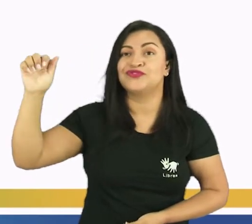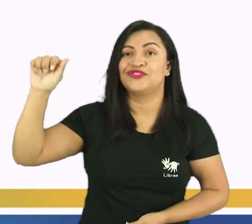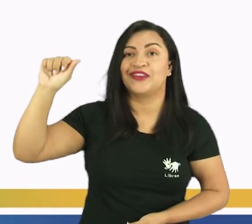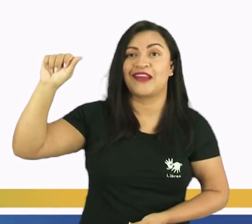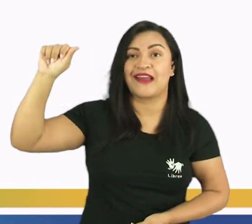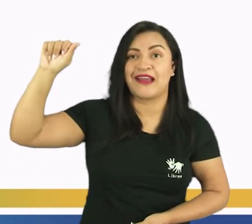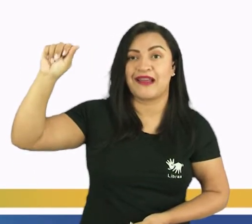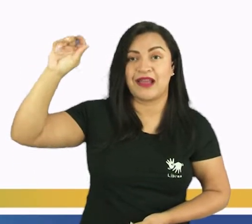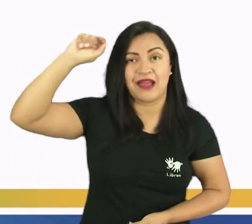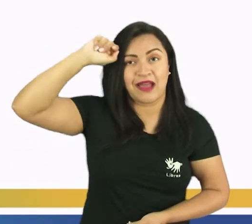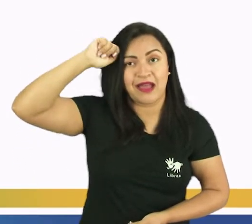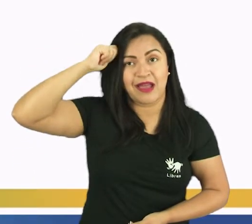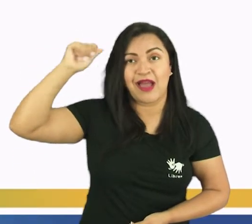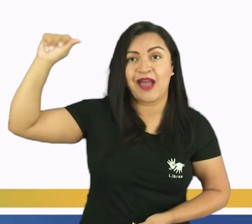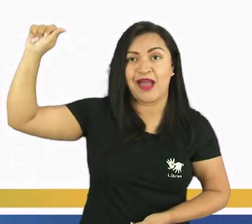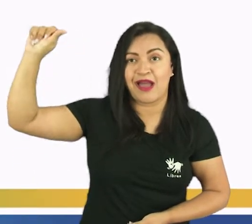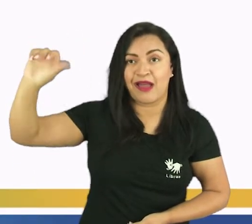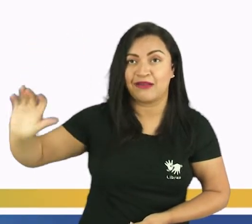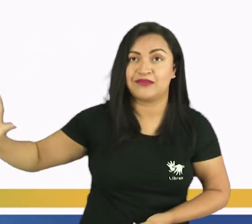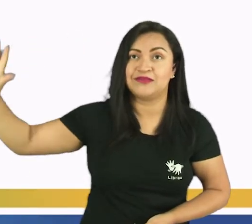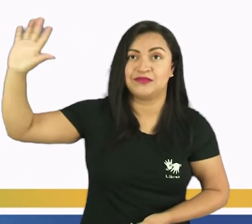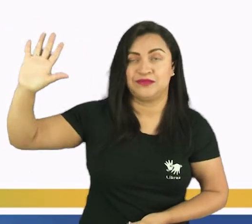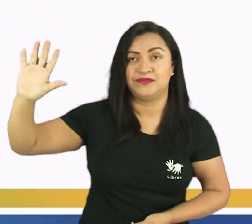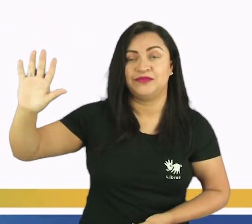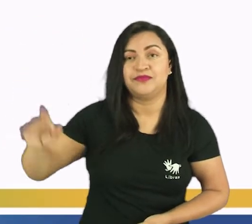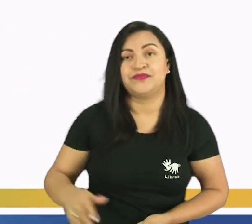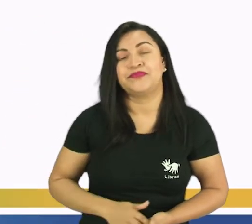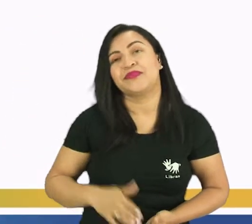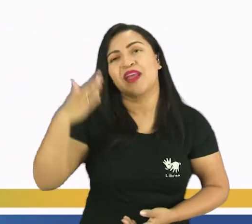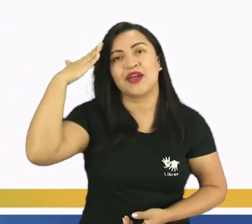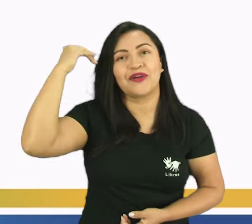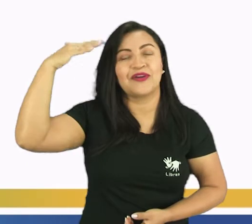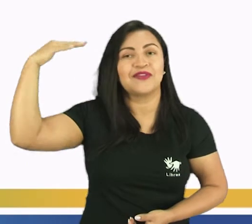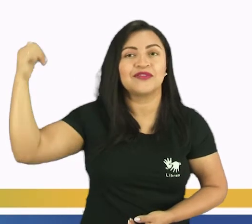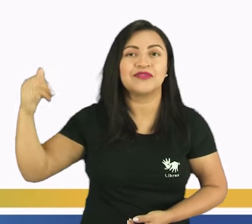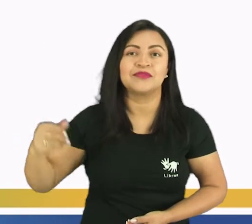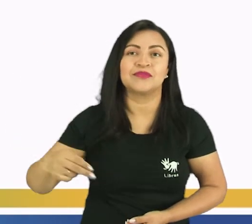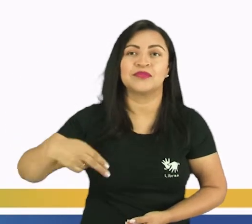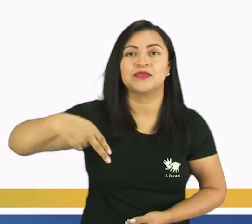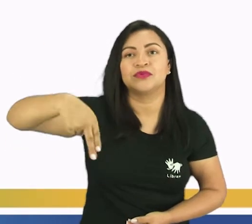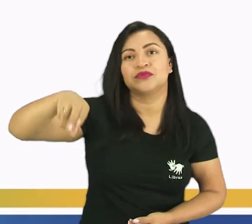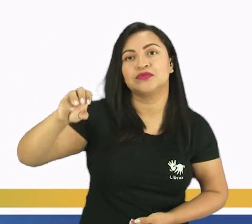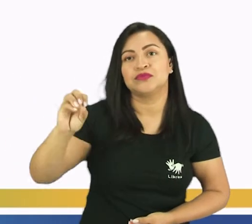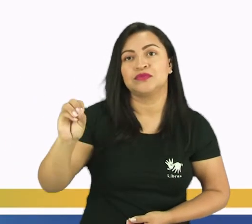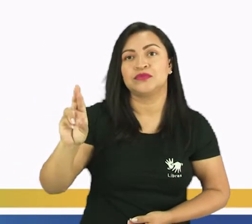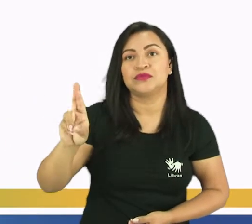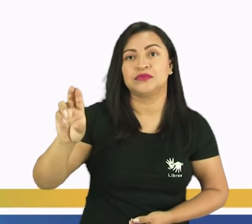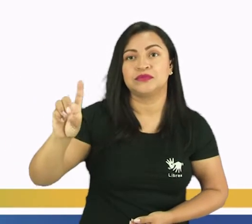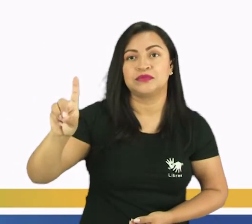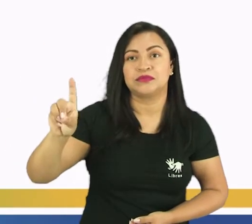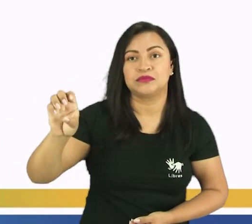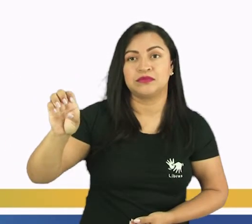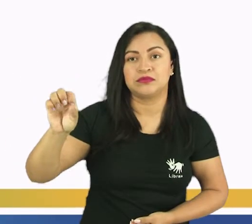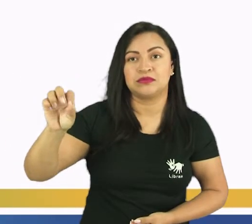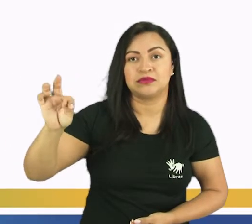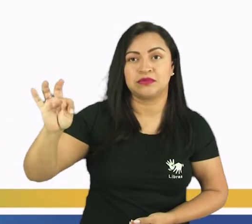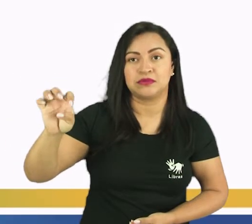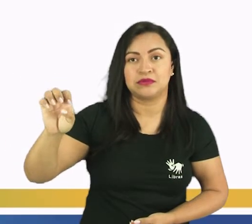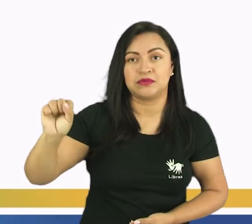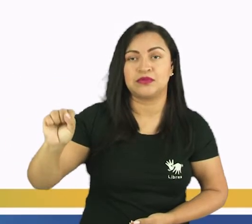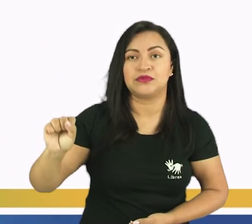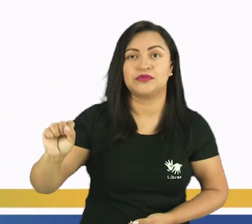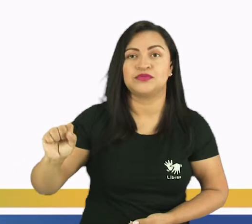com influência ibérica. É popular no Nordeste e no Norte do Brasil, durante o Natal e